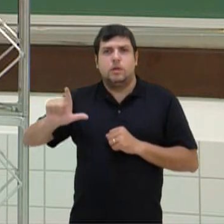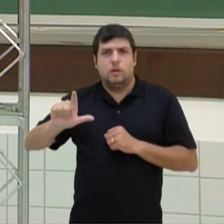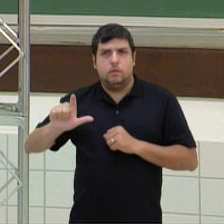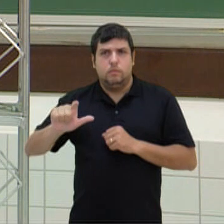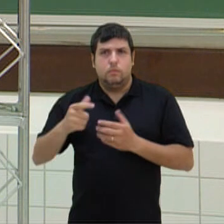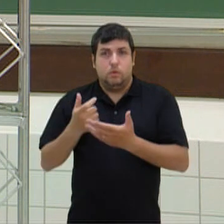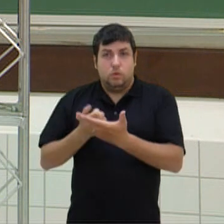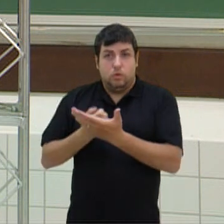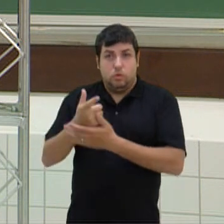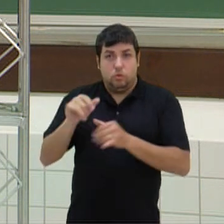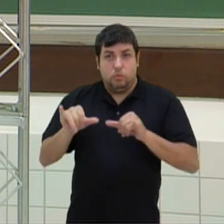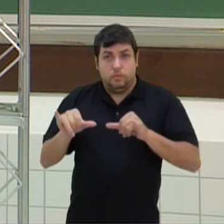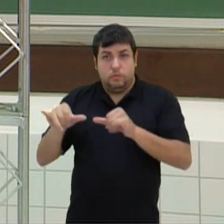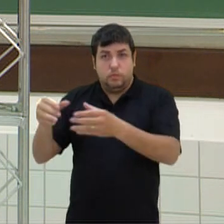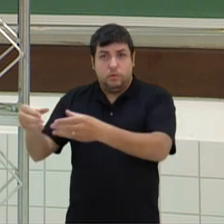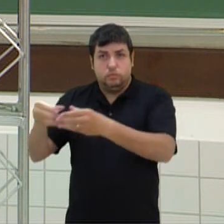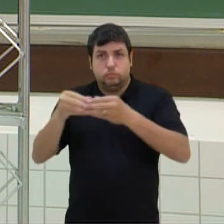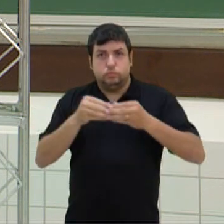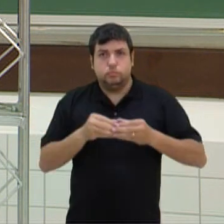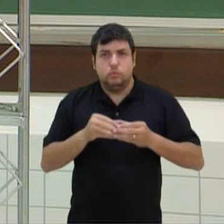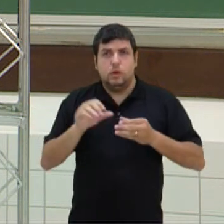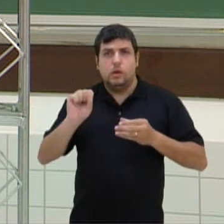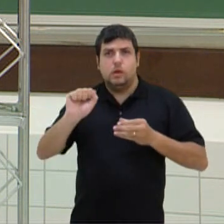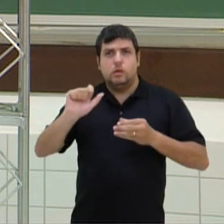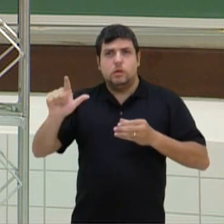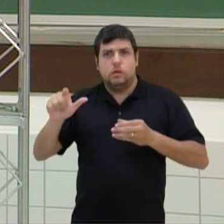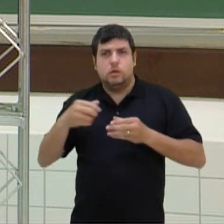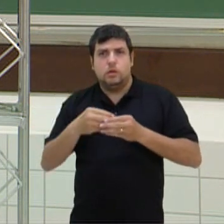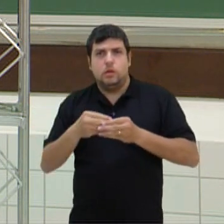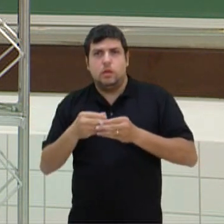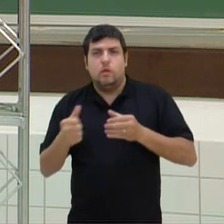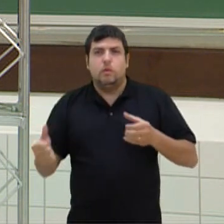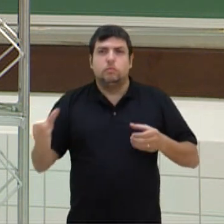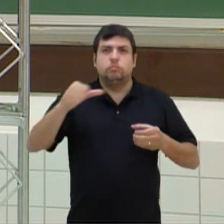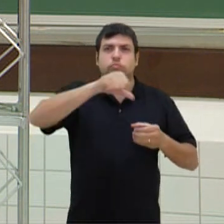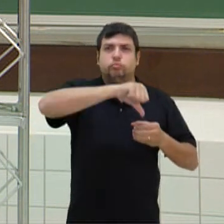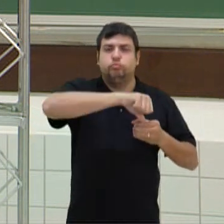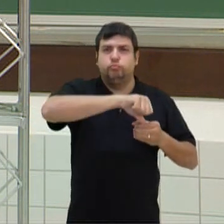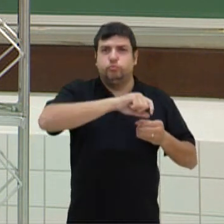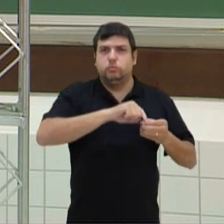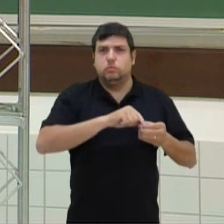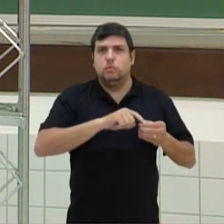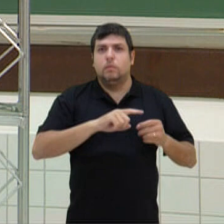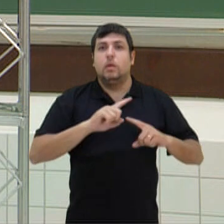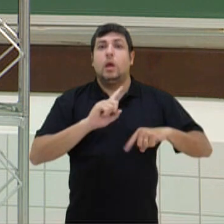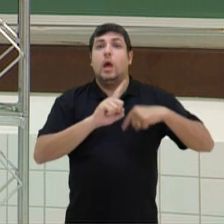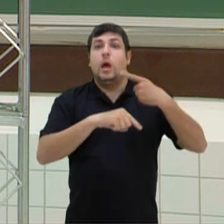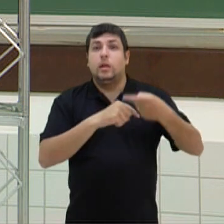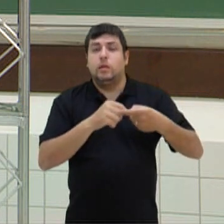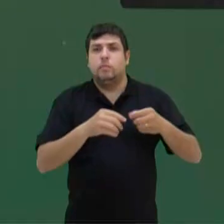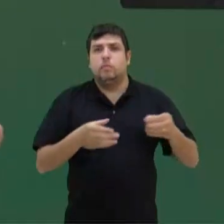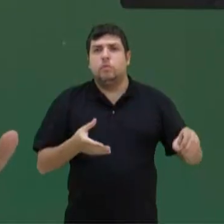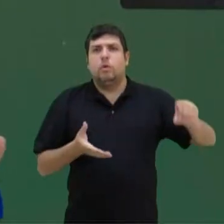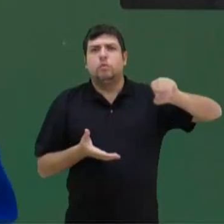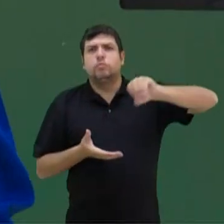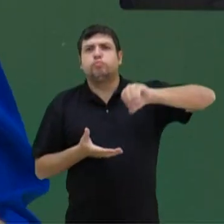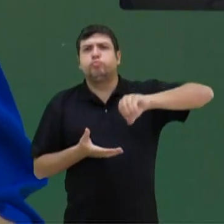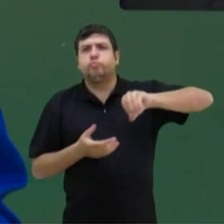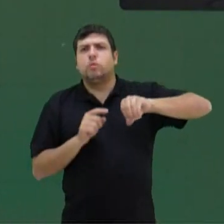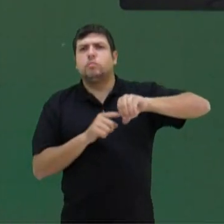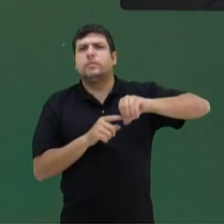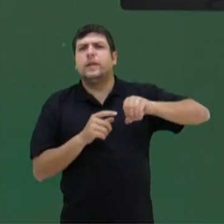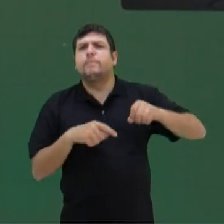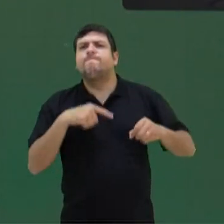sal no mercado, abre o pacote e coloca dentro do saleiro. Depois de um tempo, você quer virar o saleiro e nada sai de dentro do